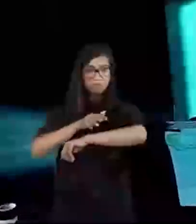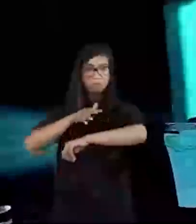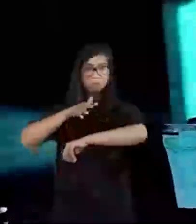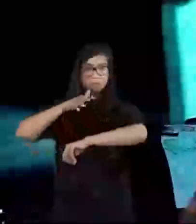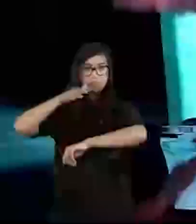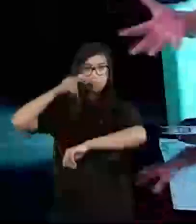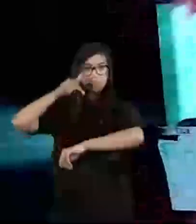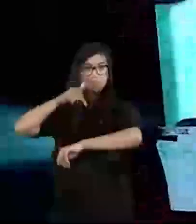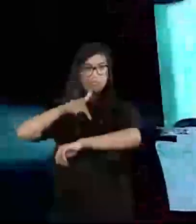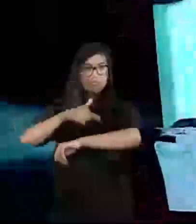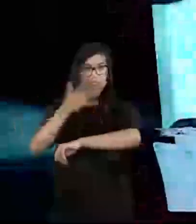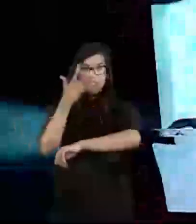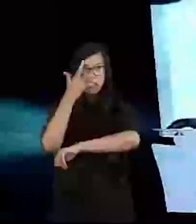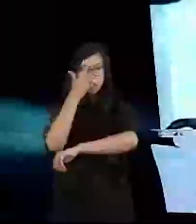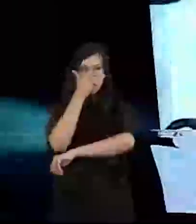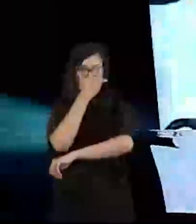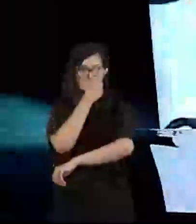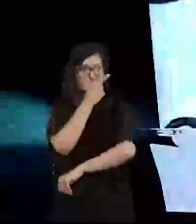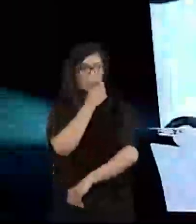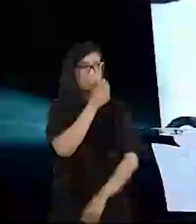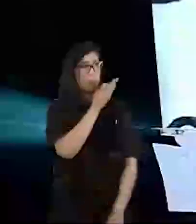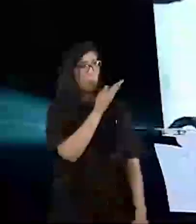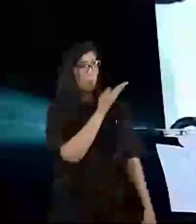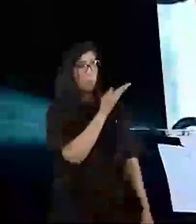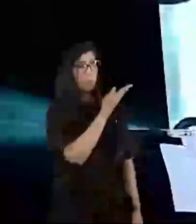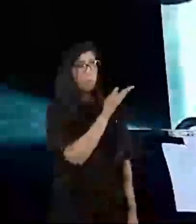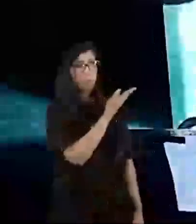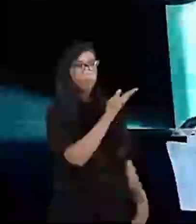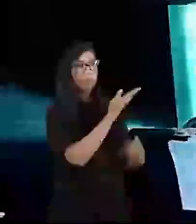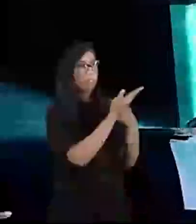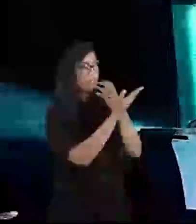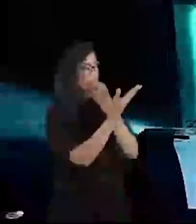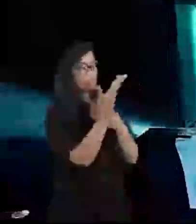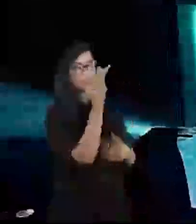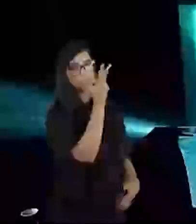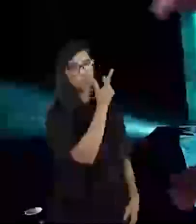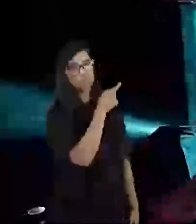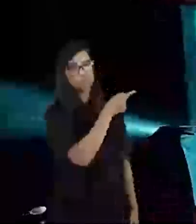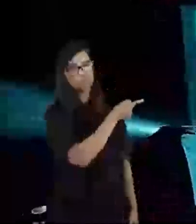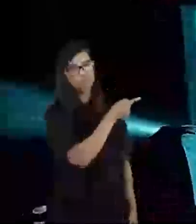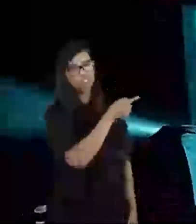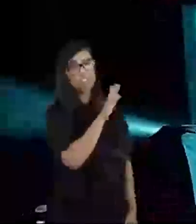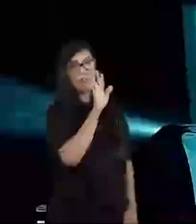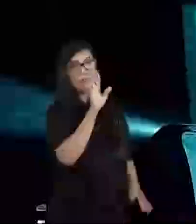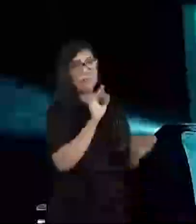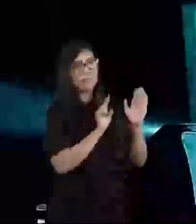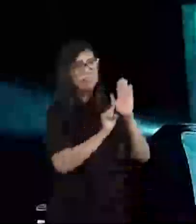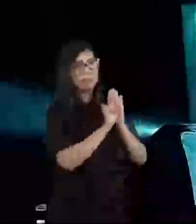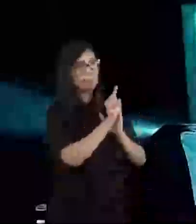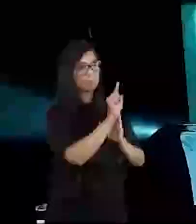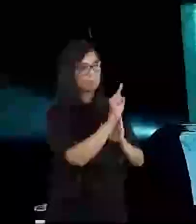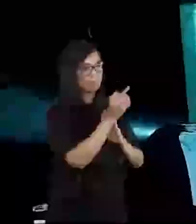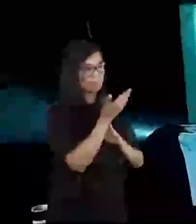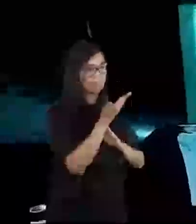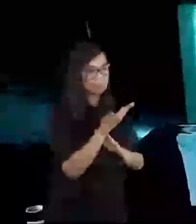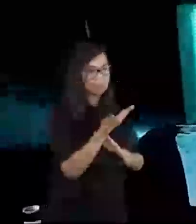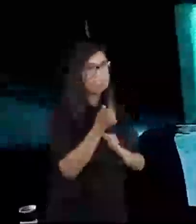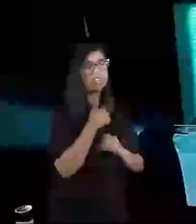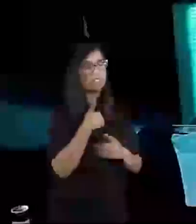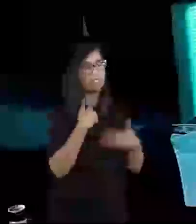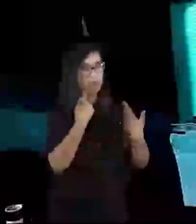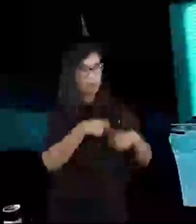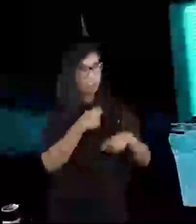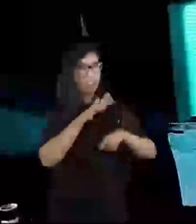não tem áreas de alopecia marcada. Mas tem uma pergunta do milhão, que é uma queixa extremamente